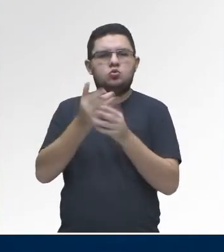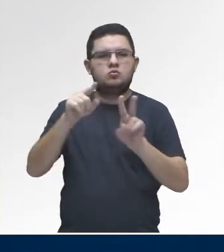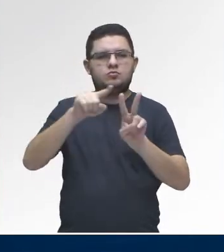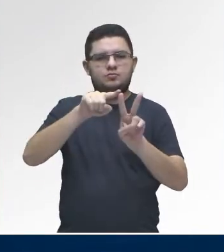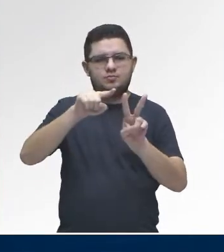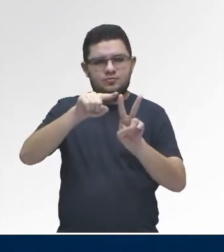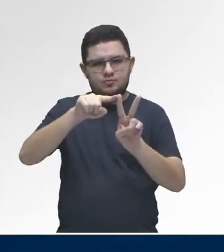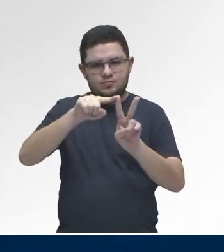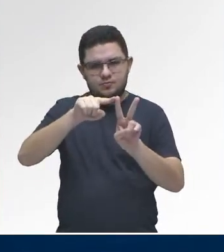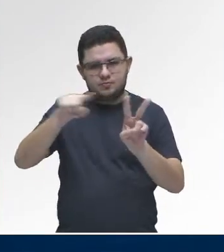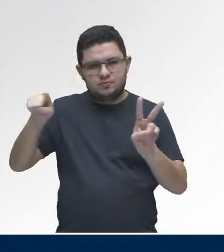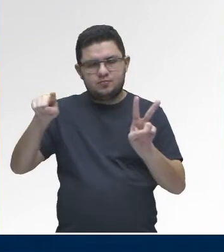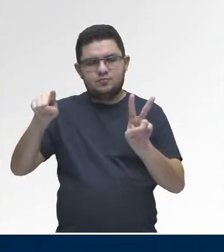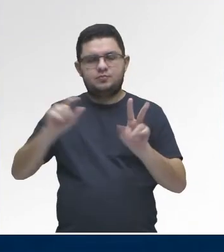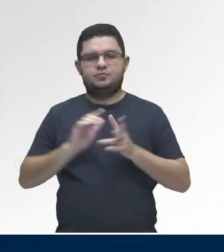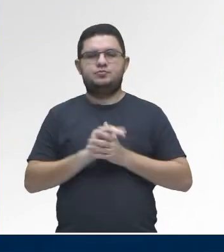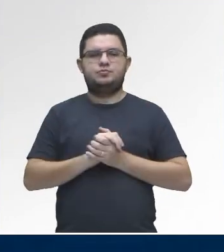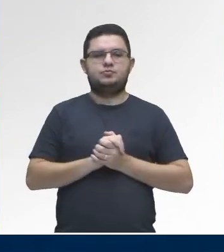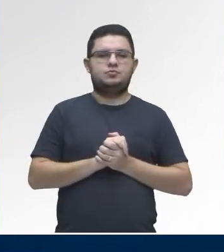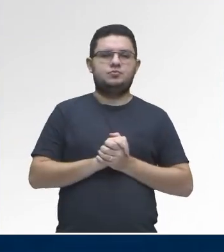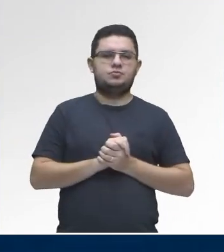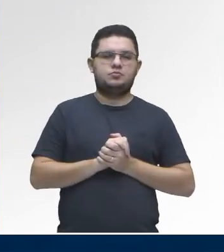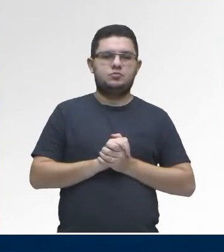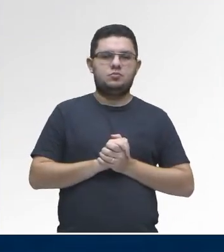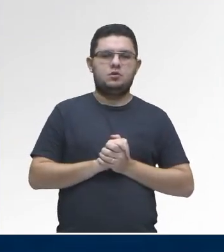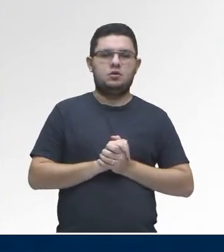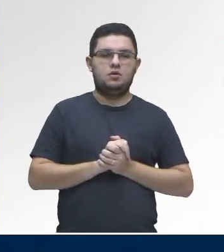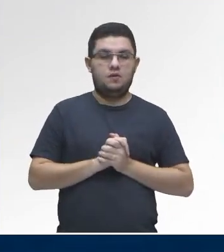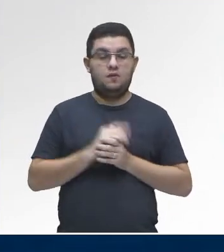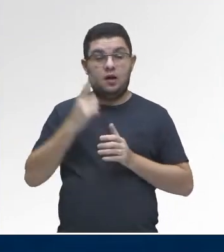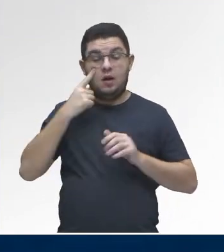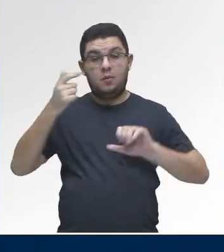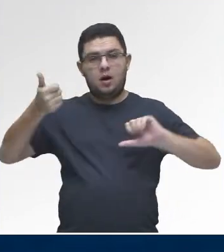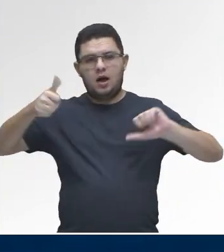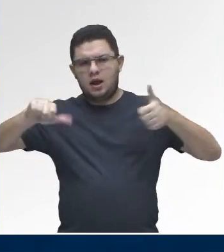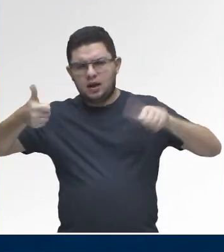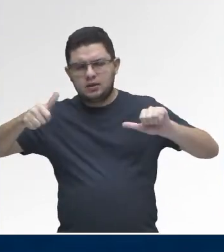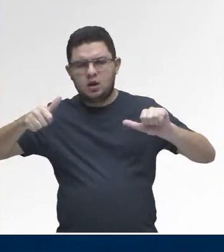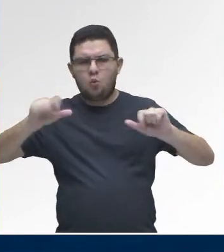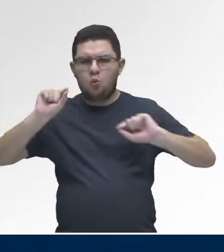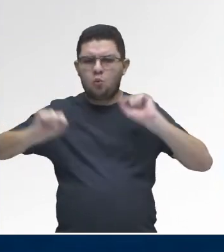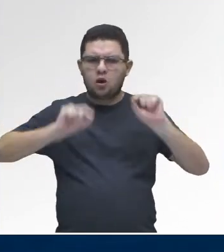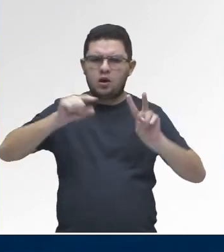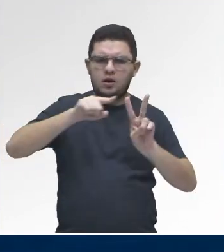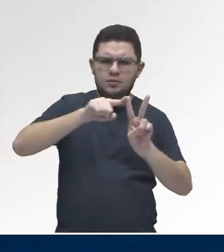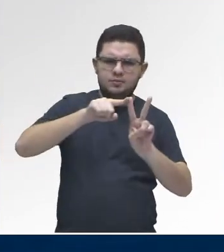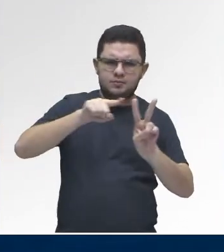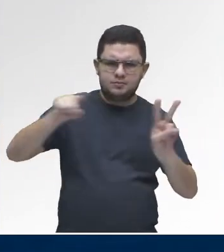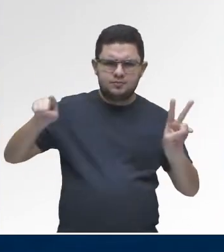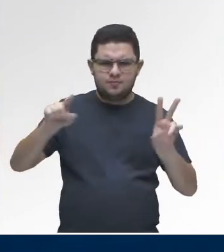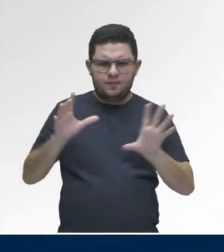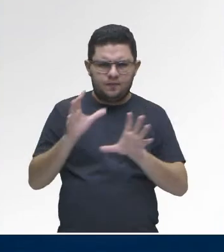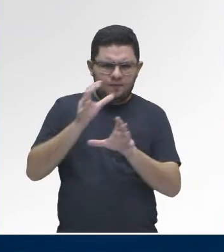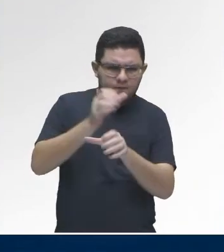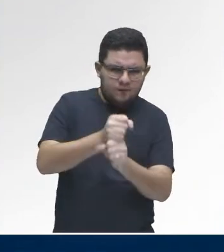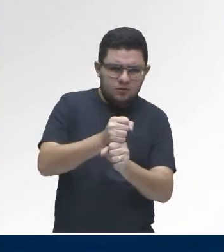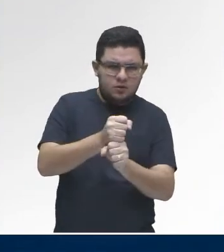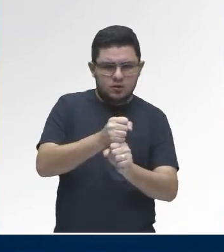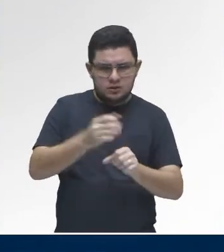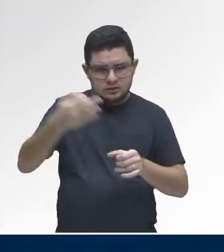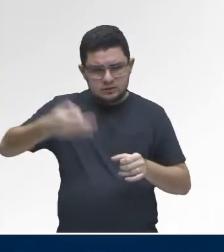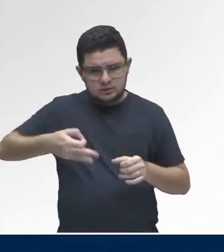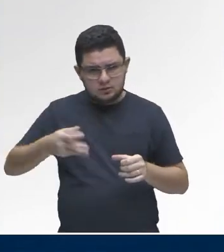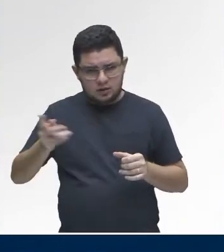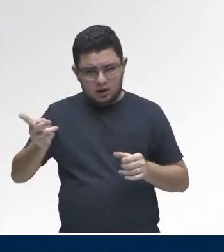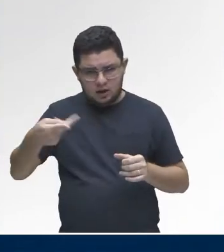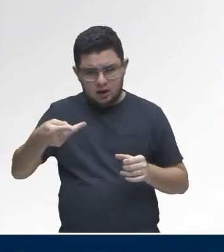radiciação. Então, vamos analisar, será se está certo ou errado aí essas duas questões, né, esses dois exemplos envolvendo